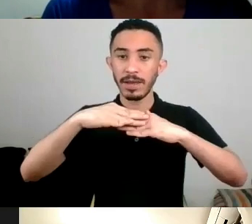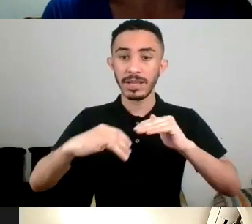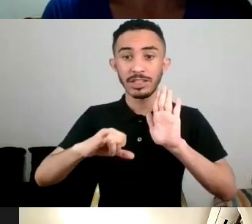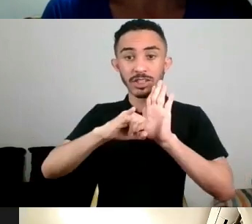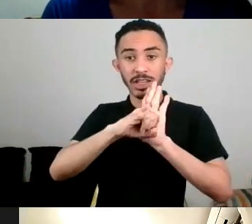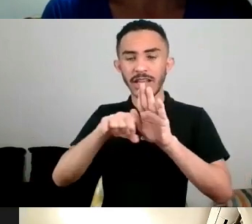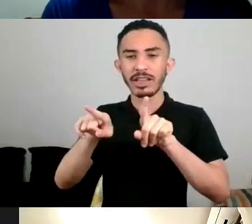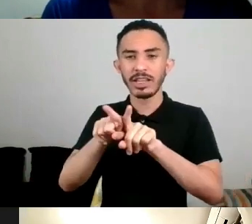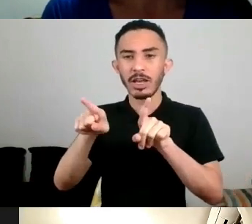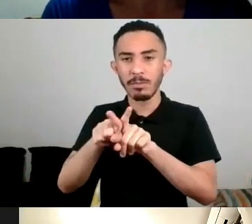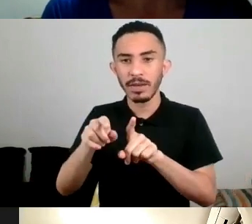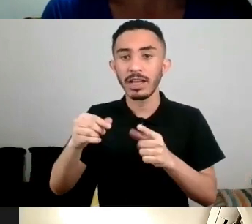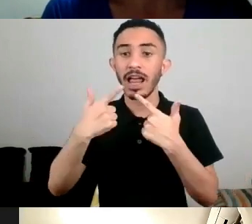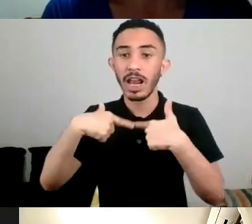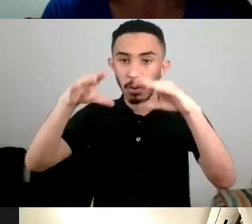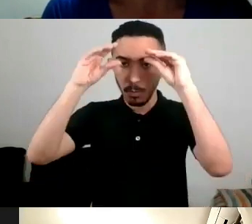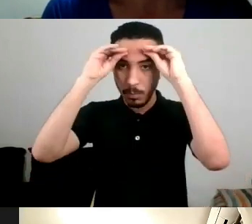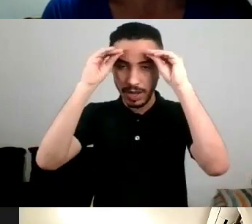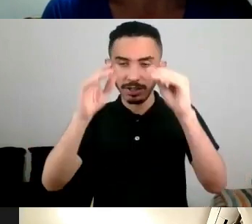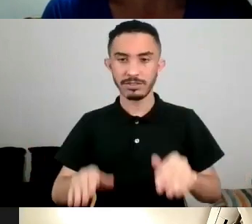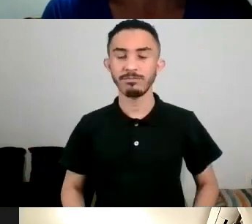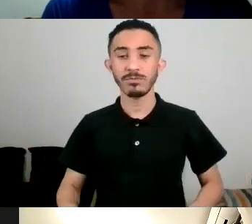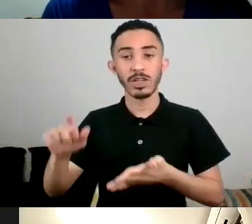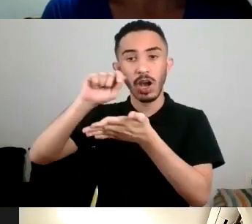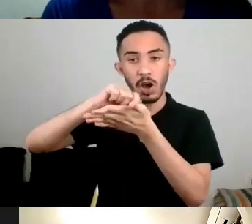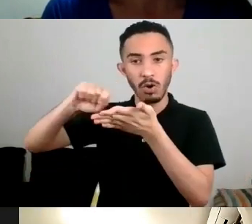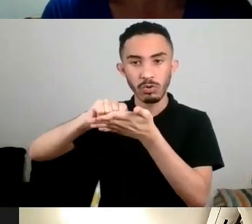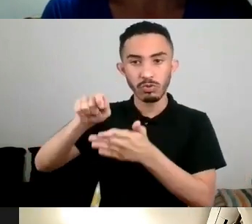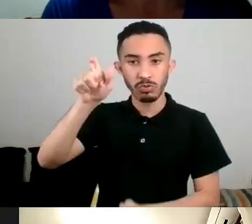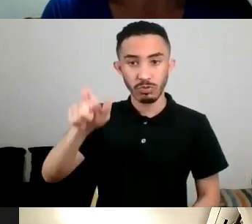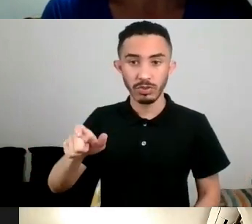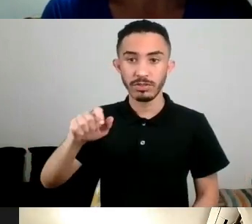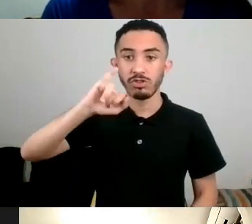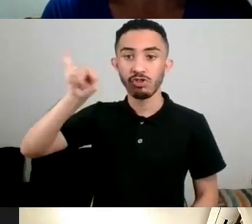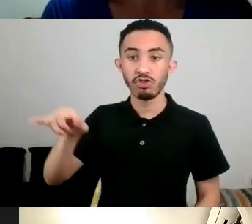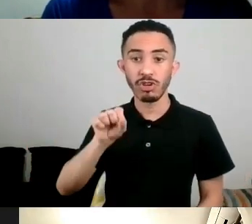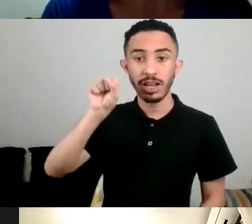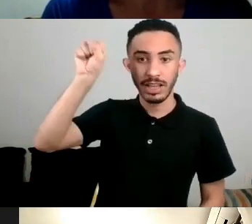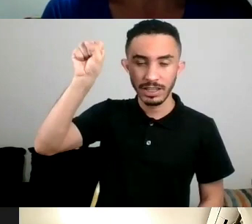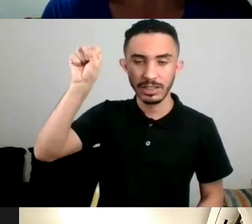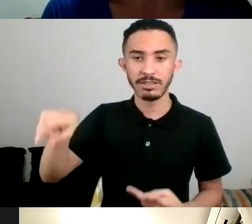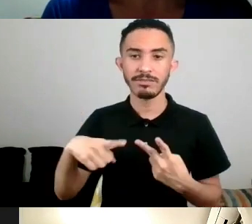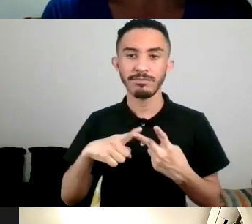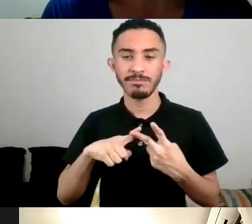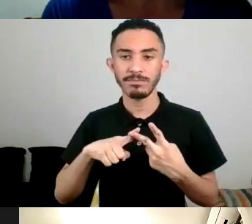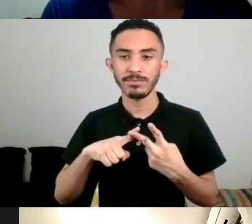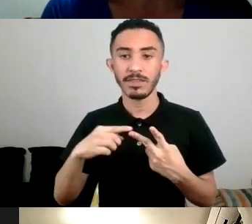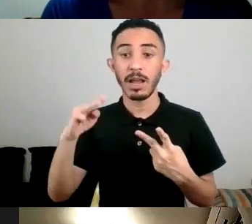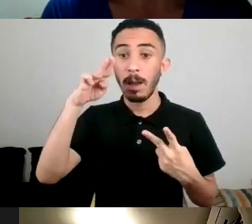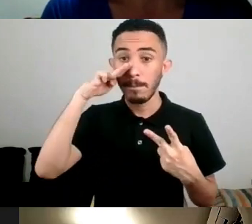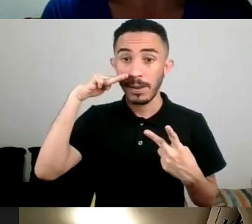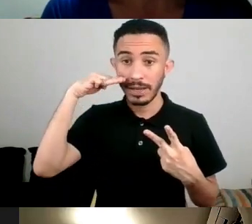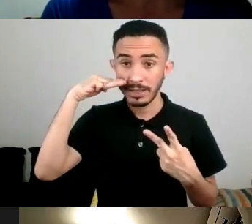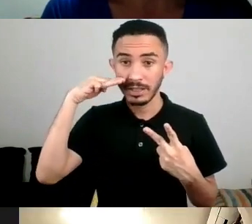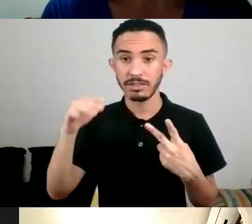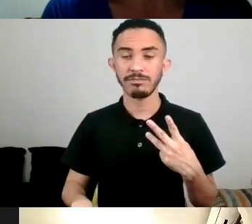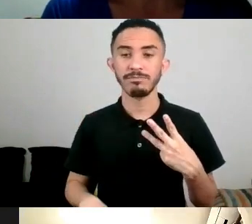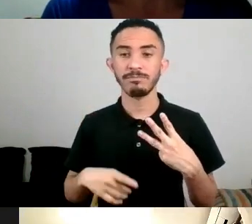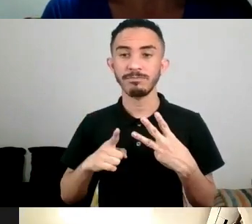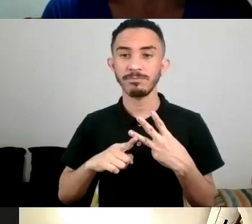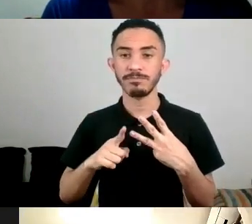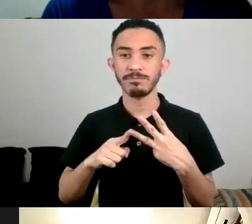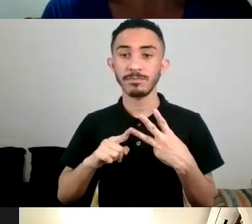e a aquisição da linguagem. Autores: Janaína Oliveira Caetano, Marineide da Silveira